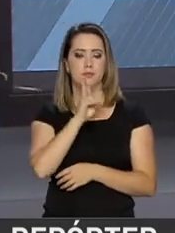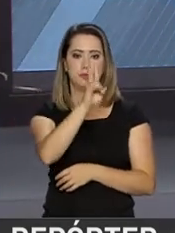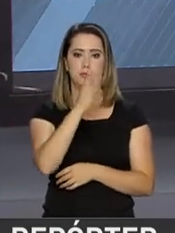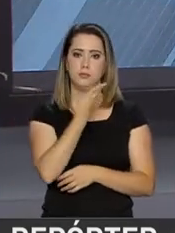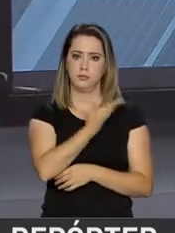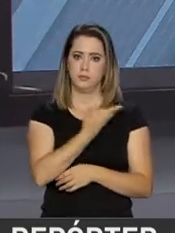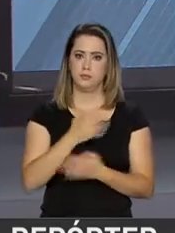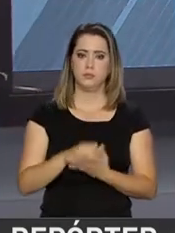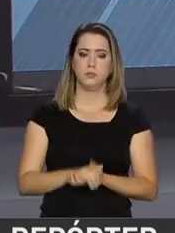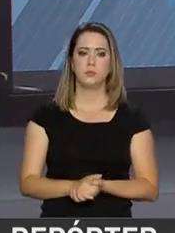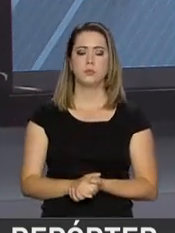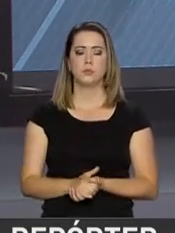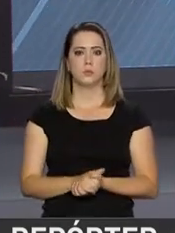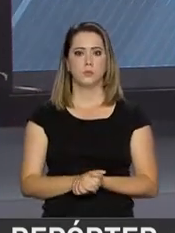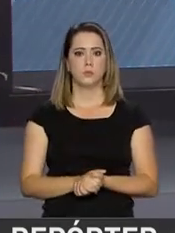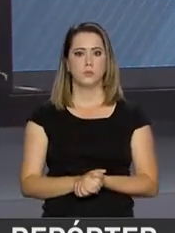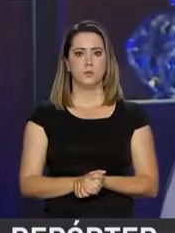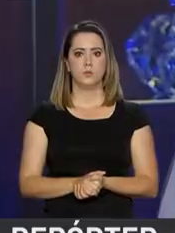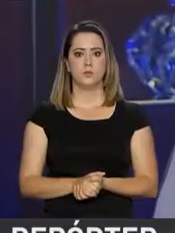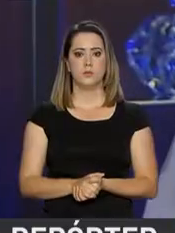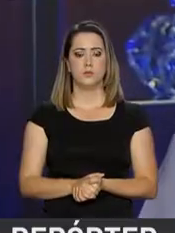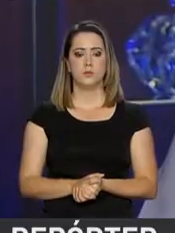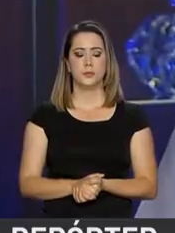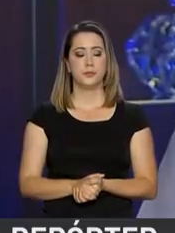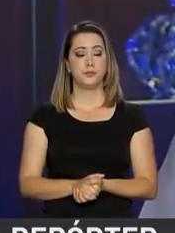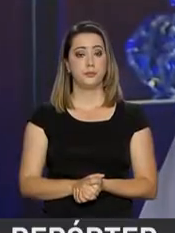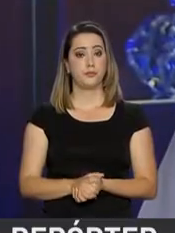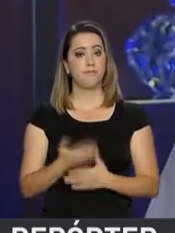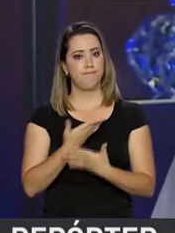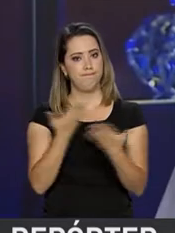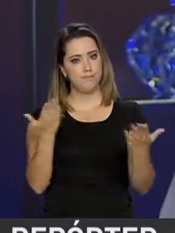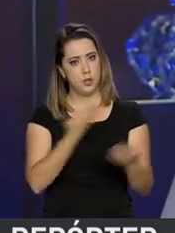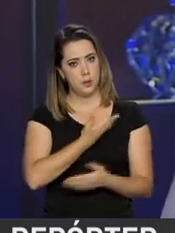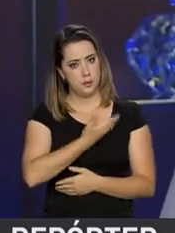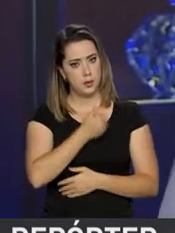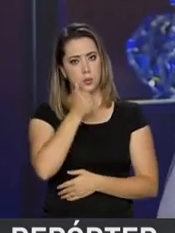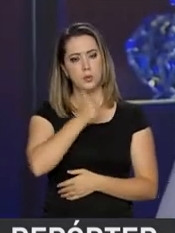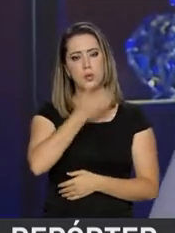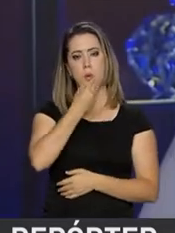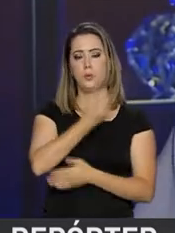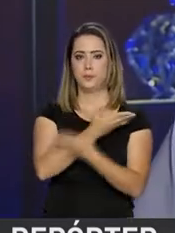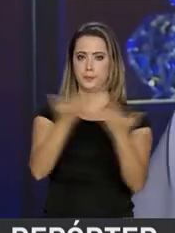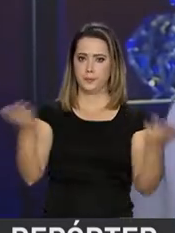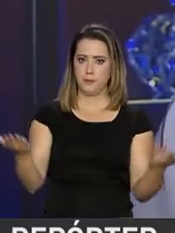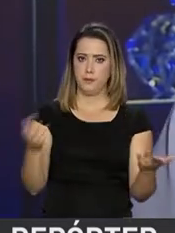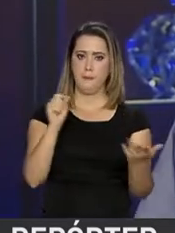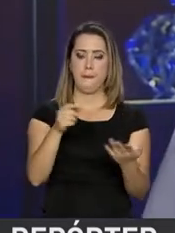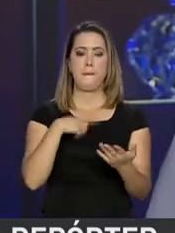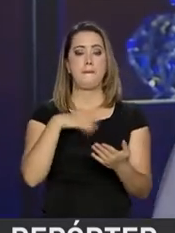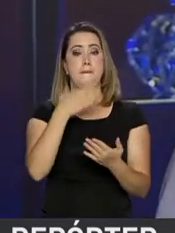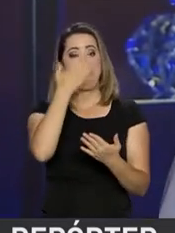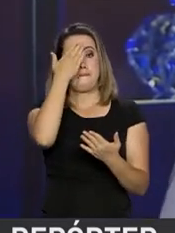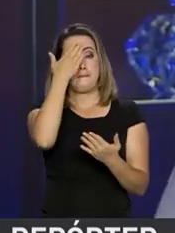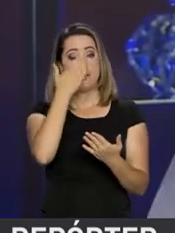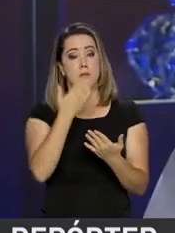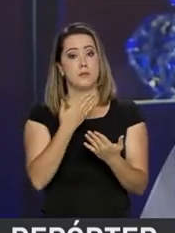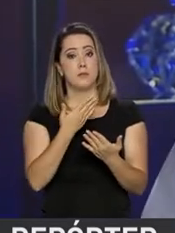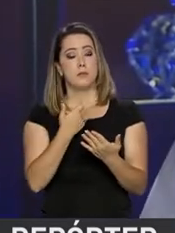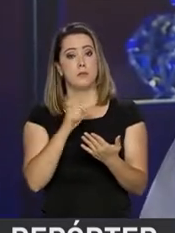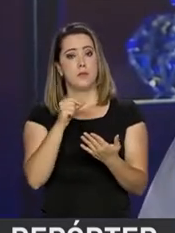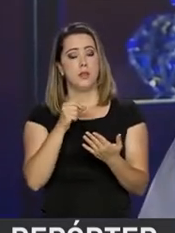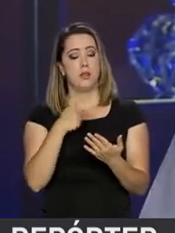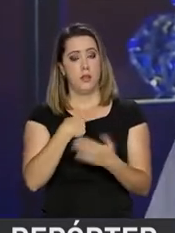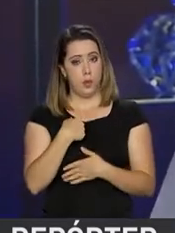temer vamos acompanhar meus amigos meus amigos eu ter tido a felicidade de poder